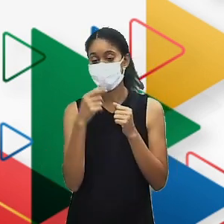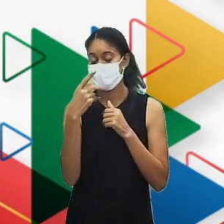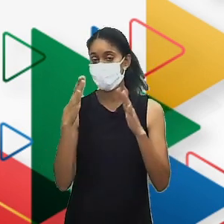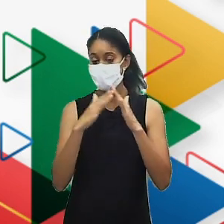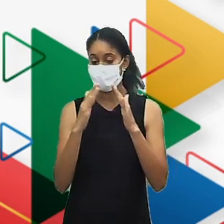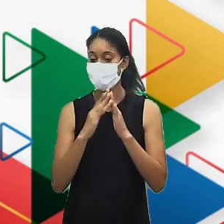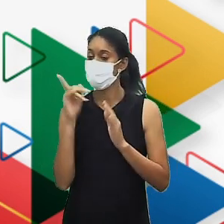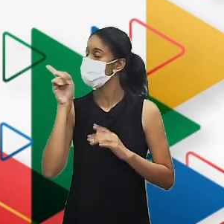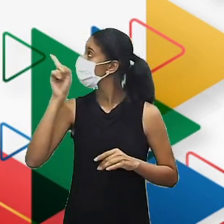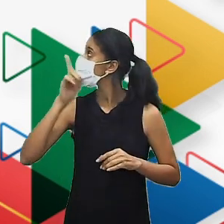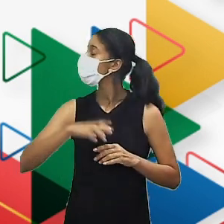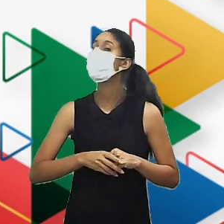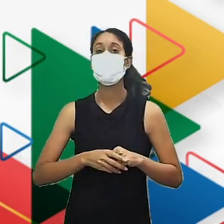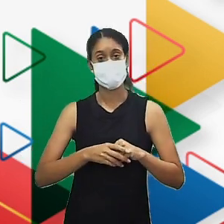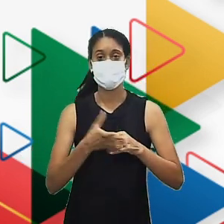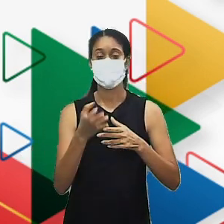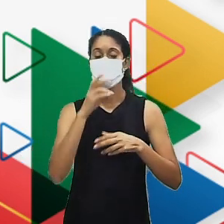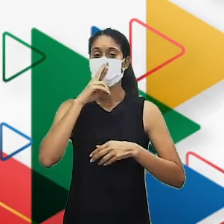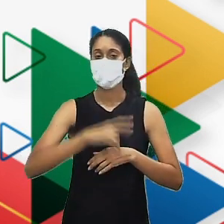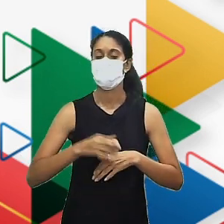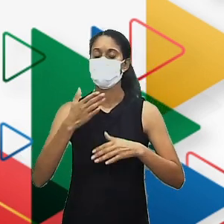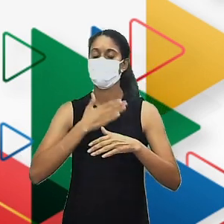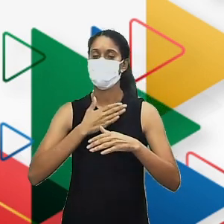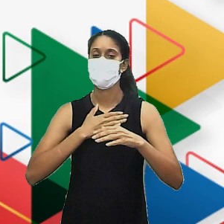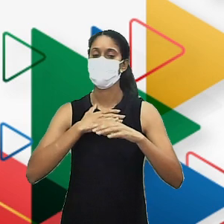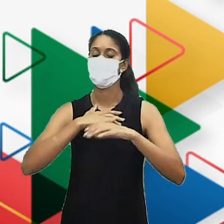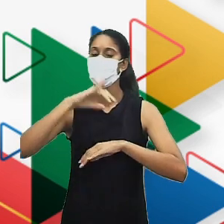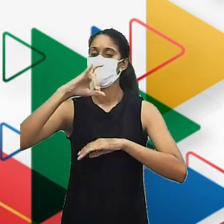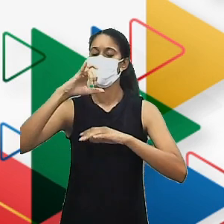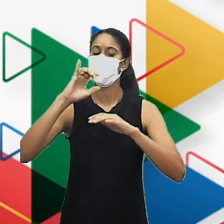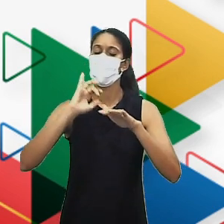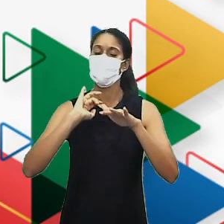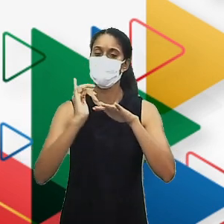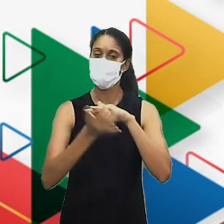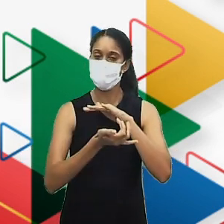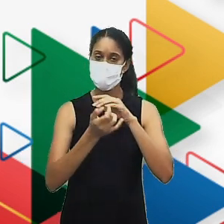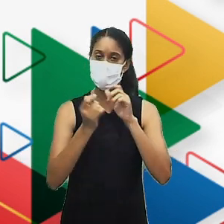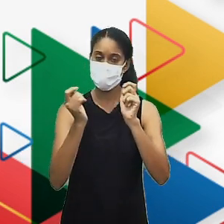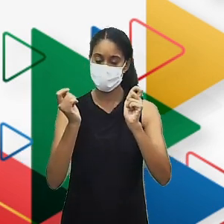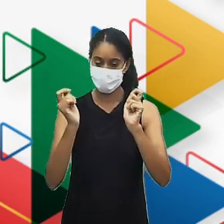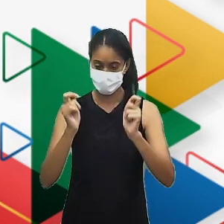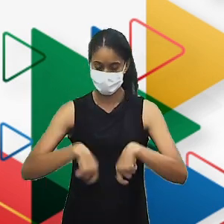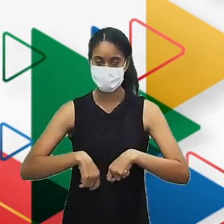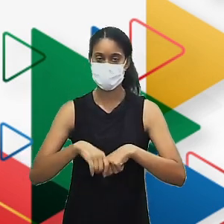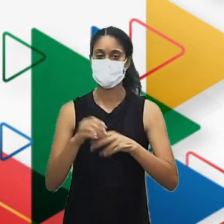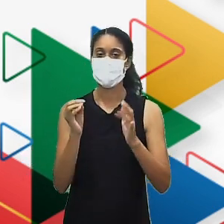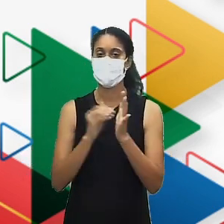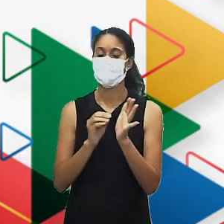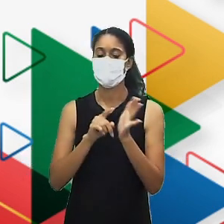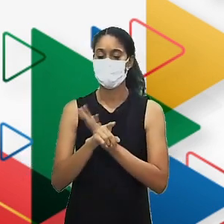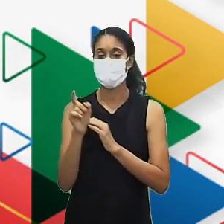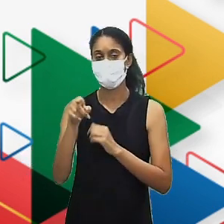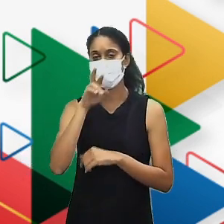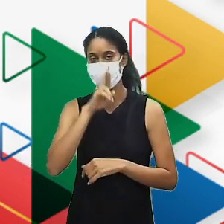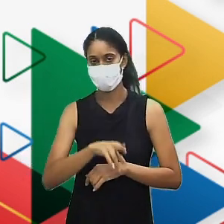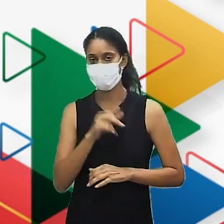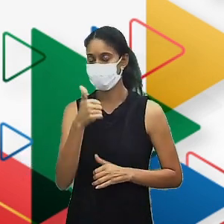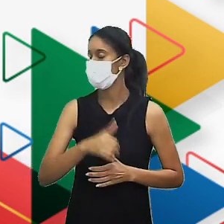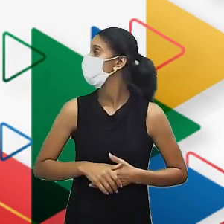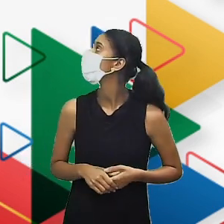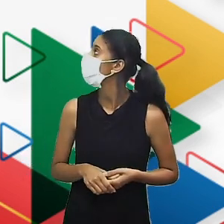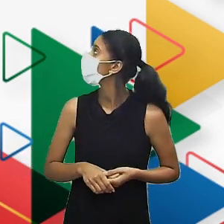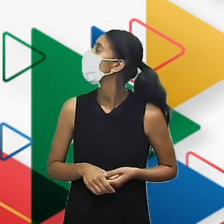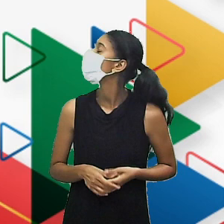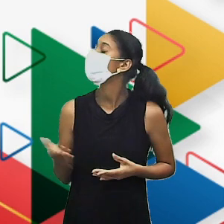casa, viu? Eu quero a resposta no meu Instagram. Vou postar lá a pergunta para você responder, viu? Então aqui, olha só. Vê bem, no caso